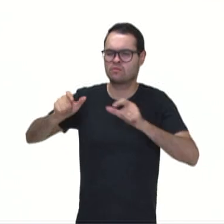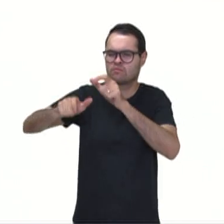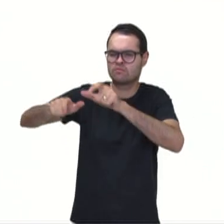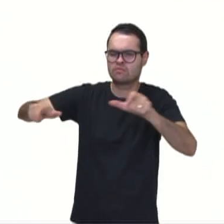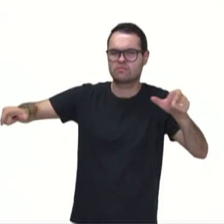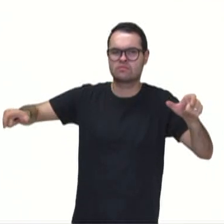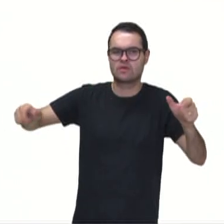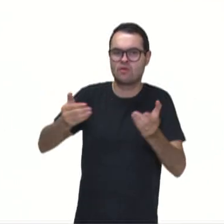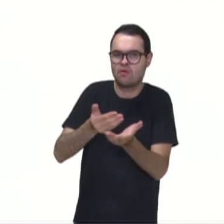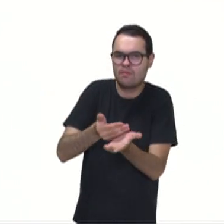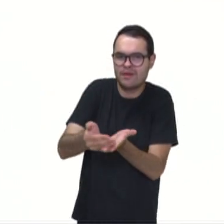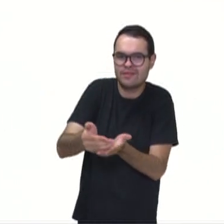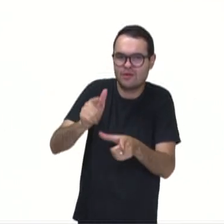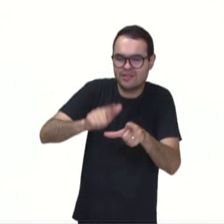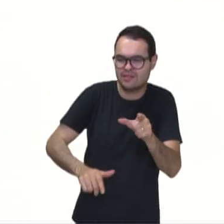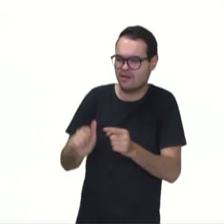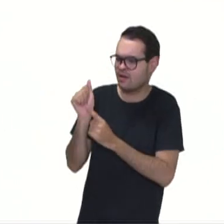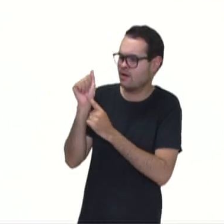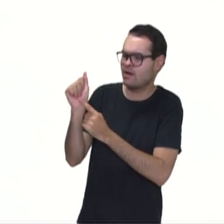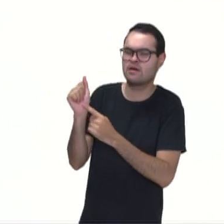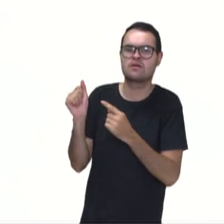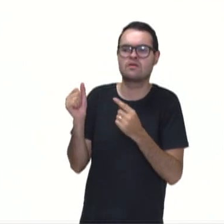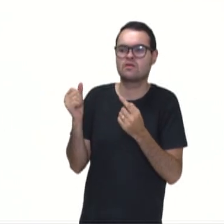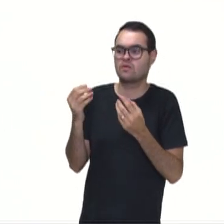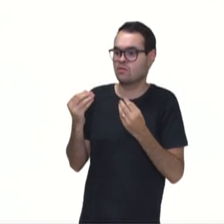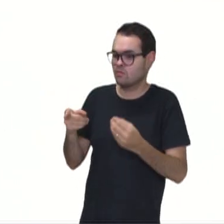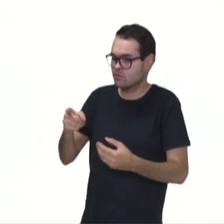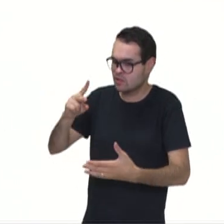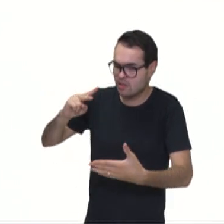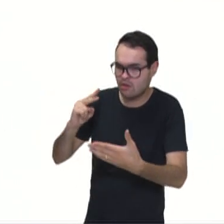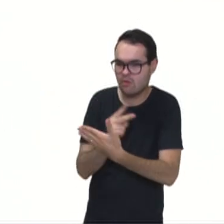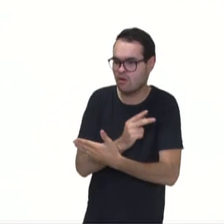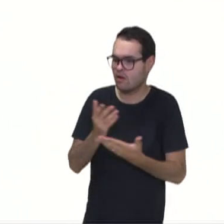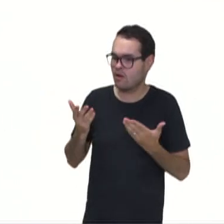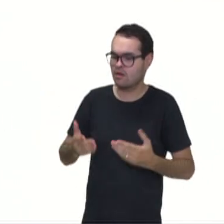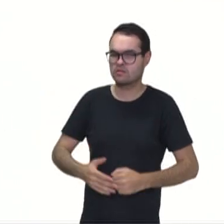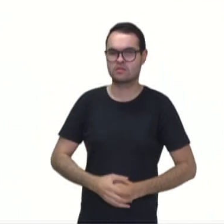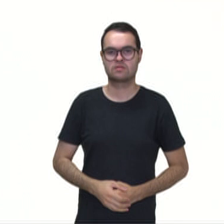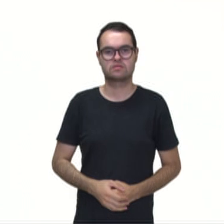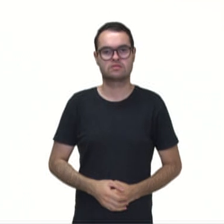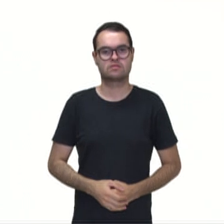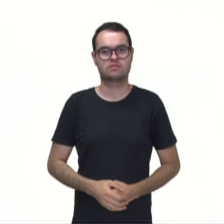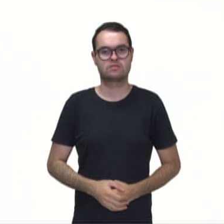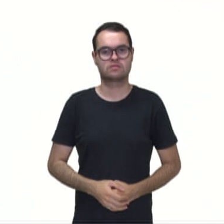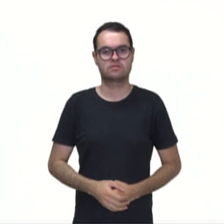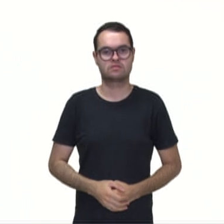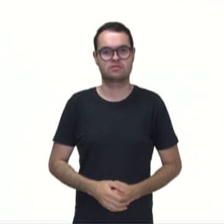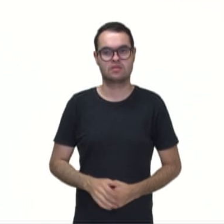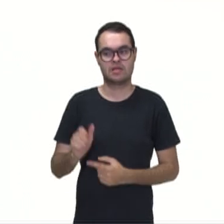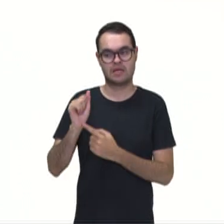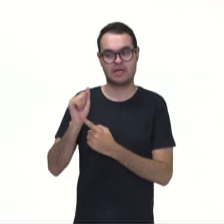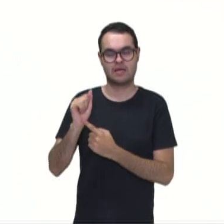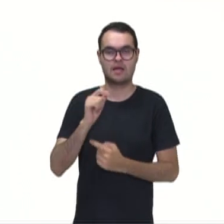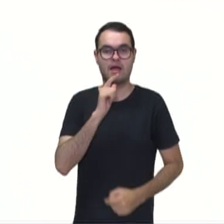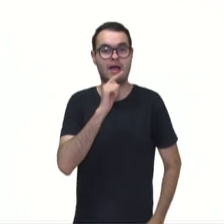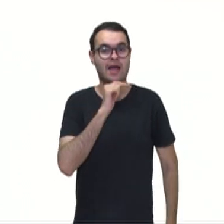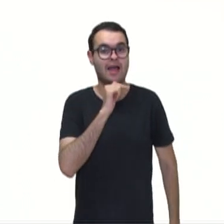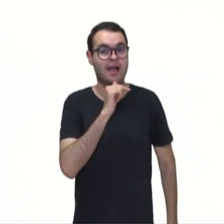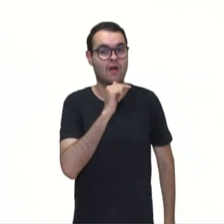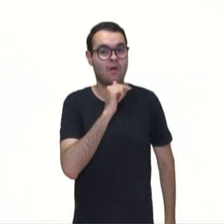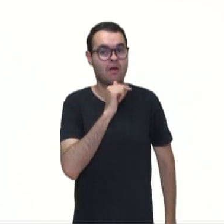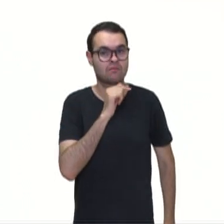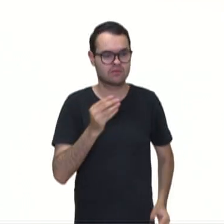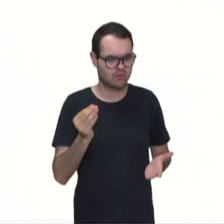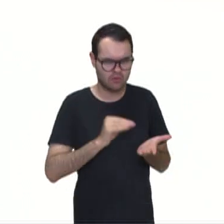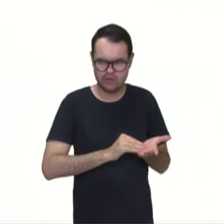com a letra A. Como você conseguiu errar essa? É óbvio que é água. O que você colocou na